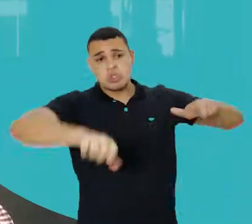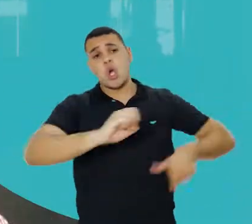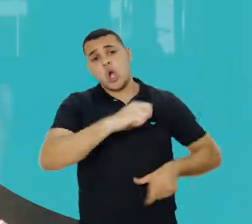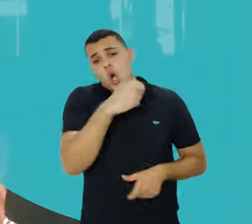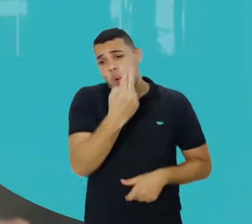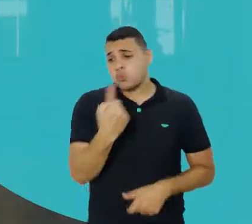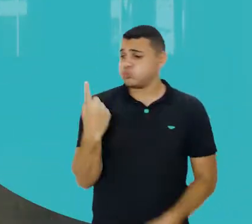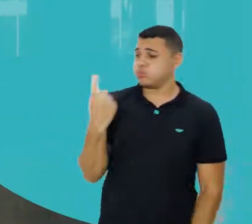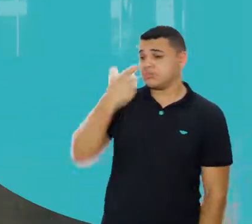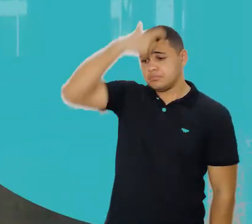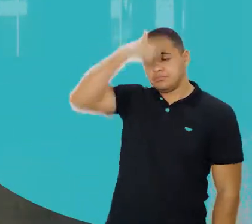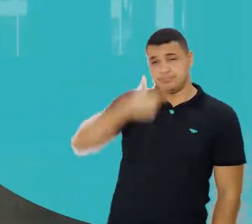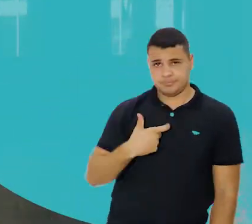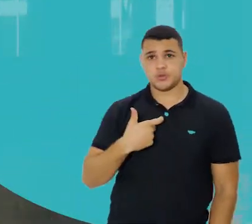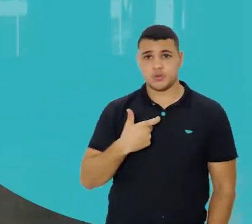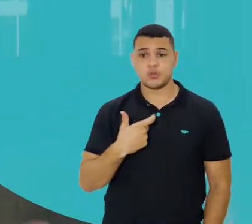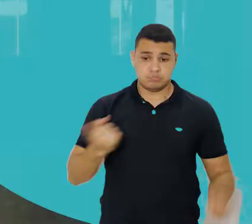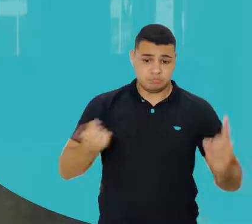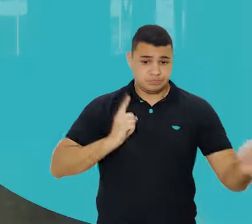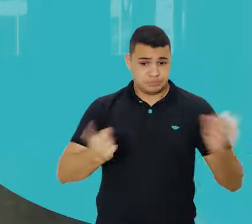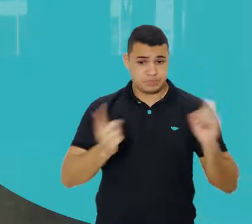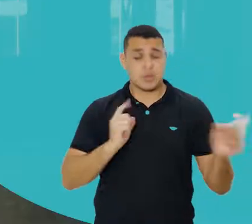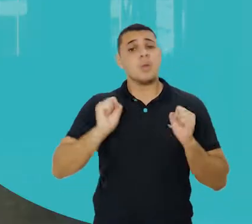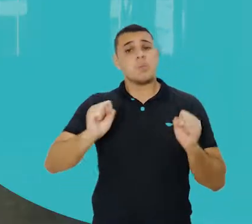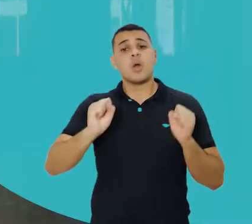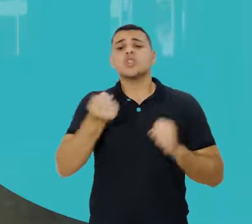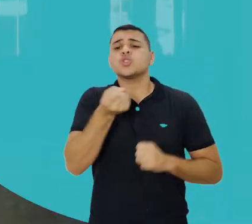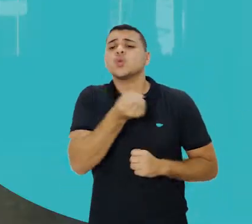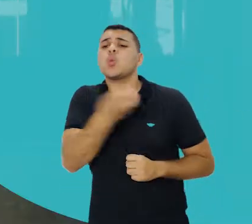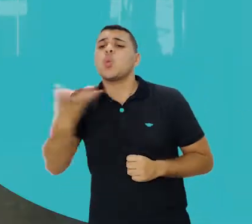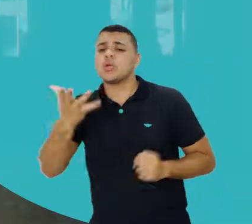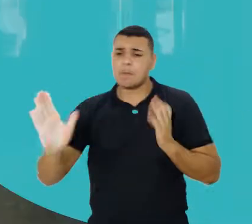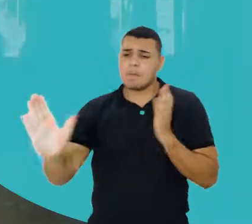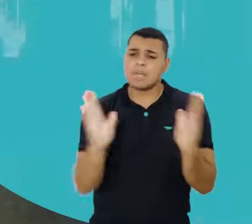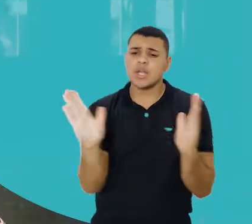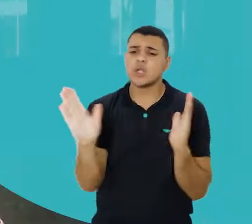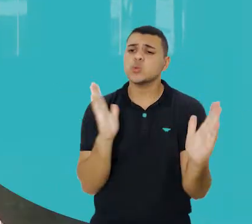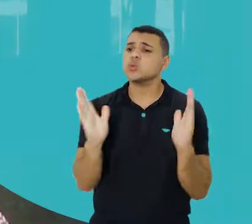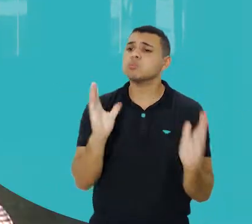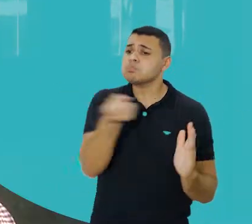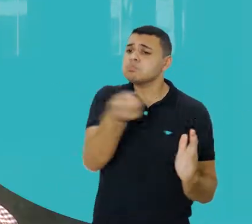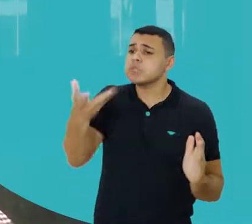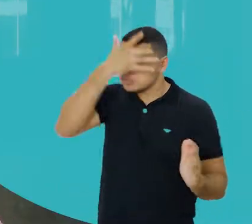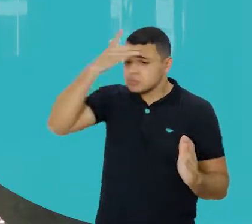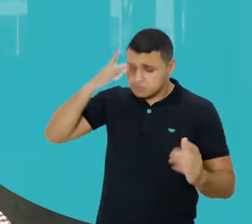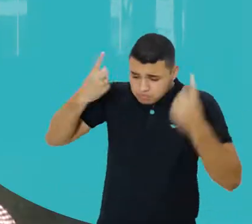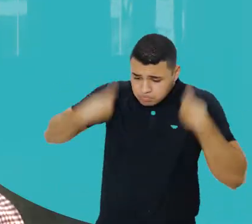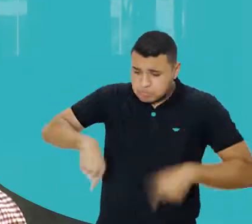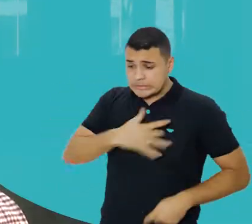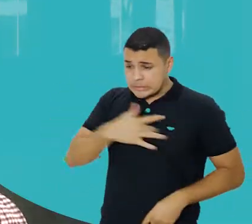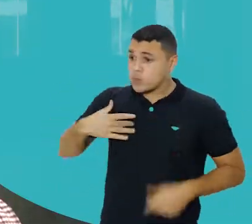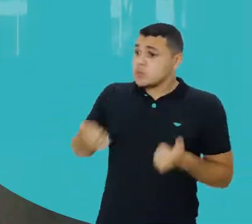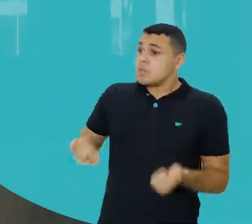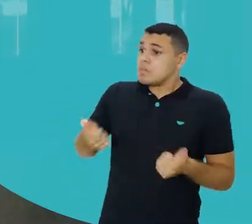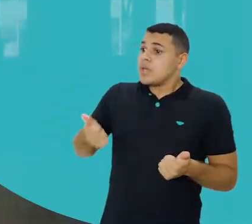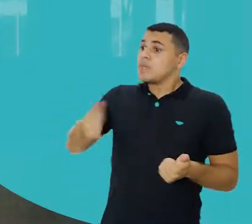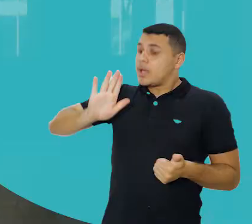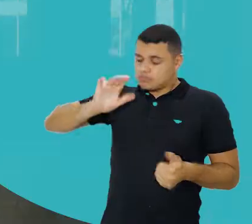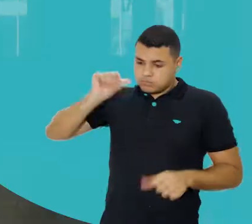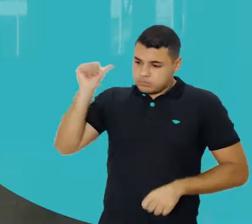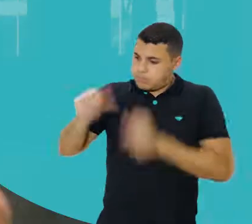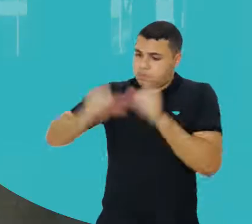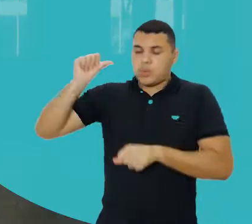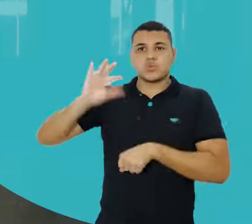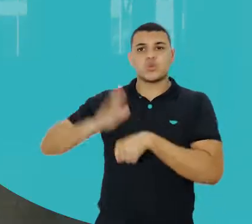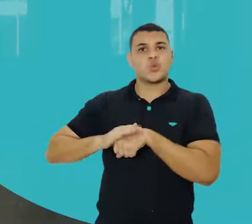do conjunto da população. Quer dizer, num intervalo de tempo, quantos indivíduos que não eram doentes, né, e que se